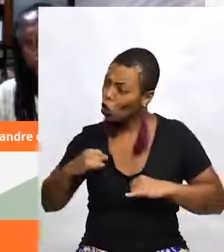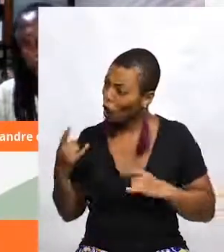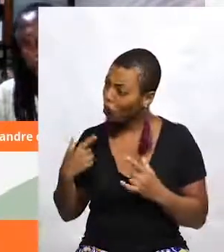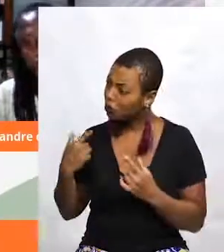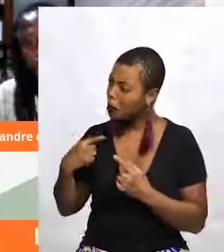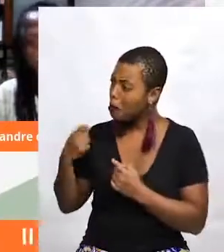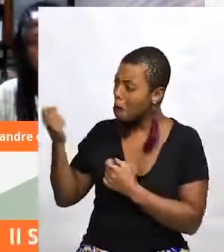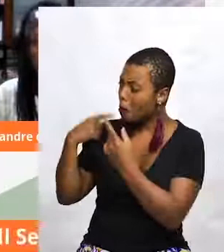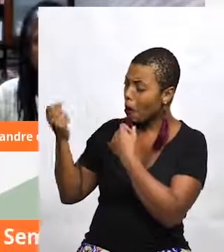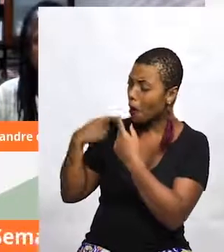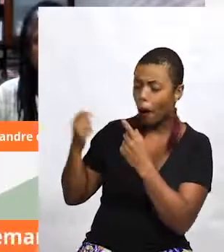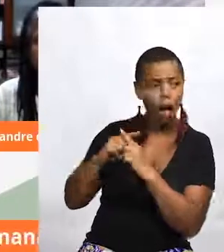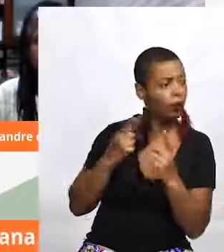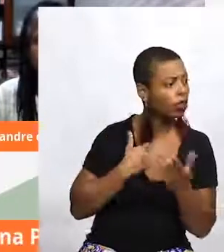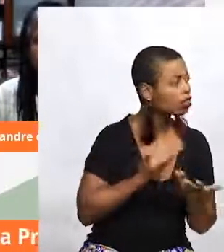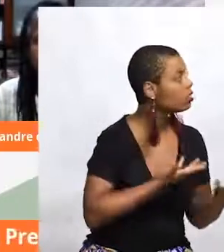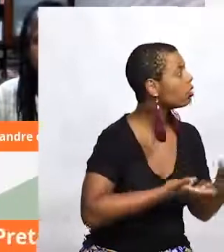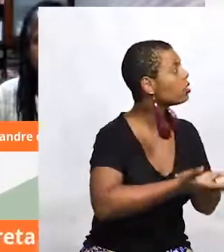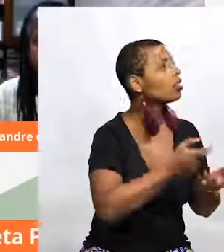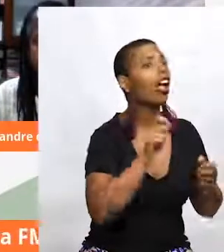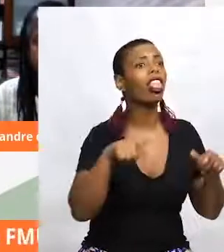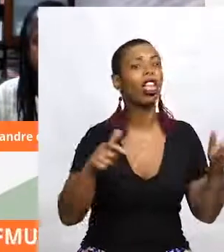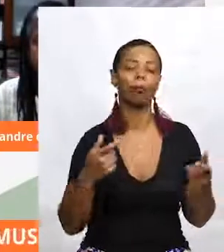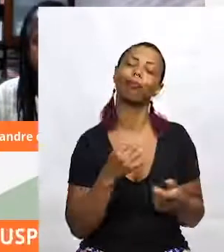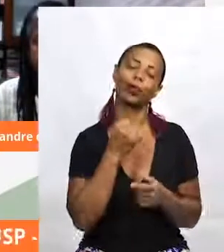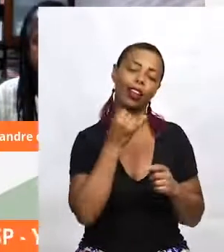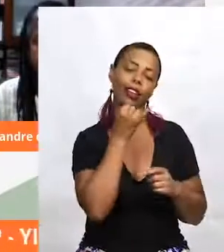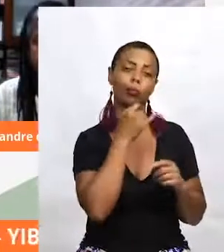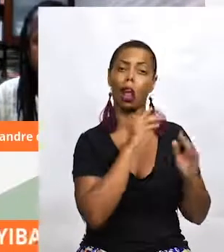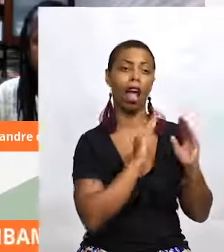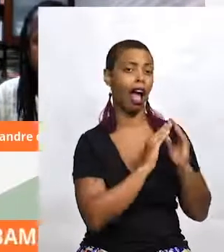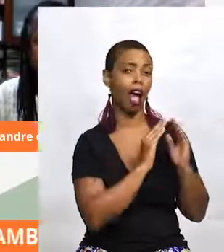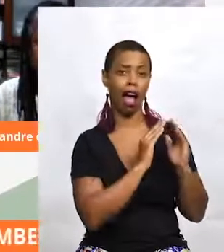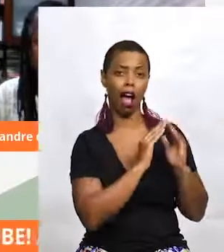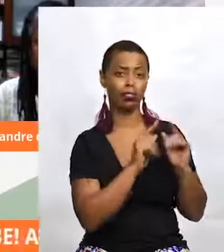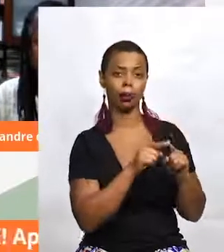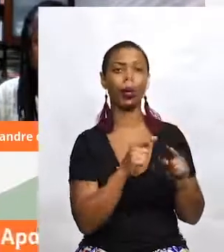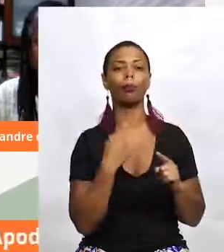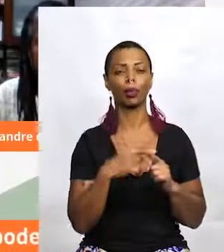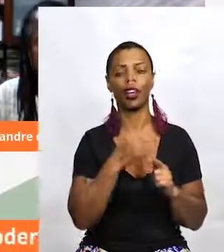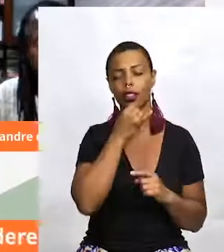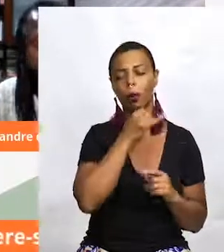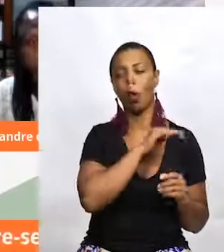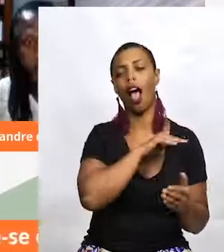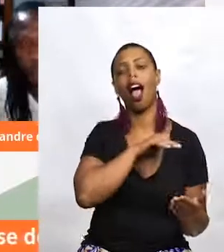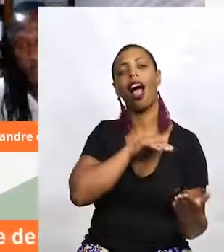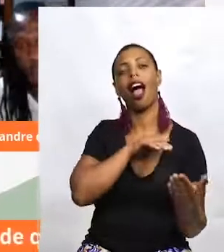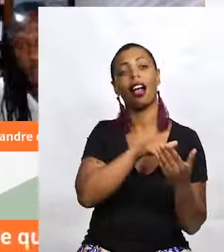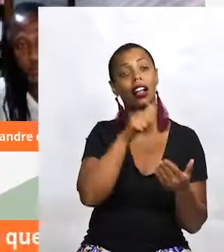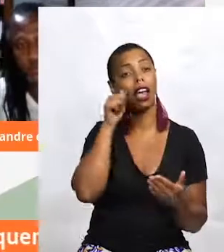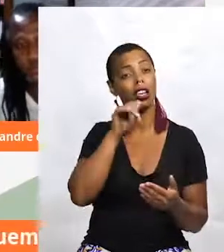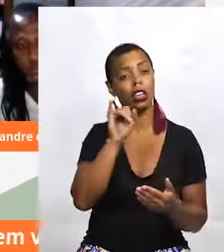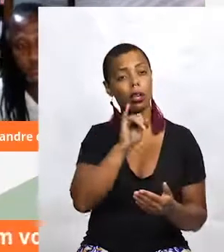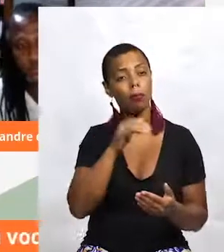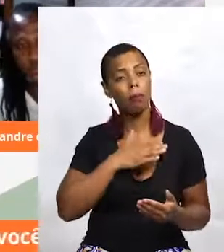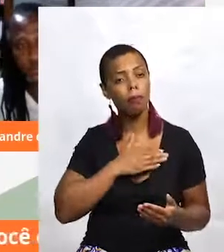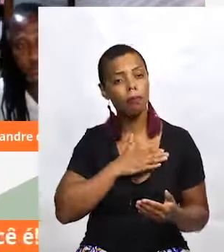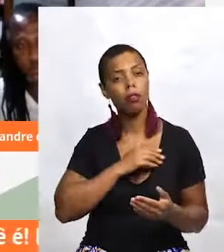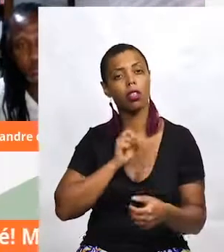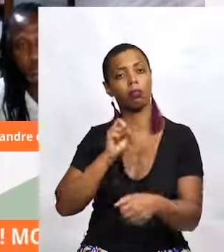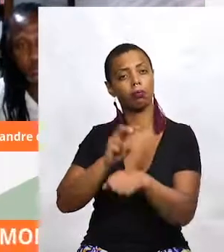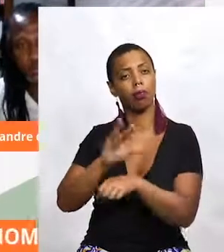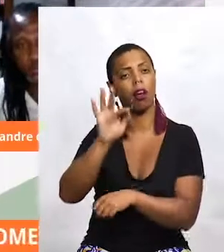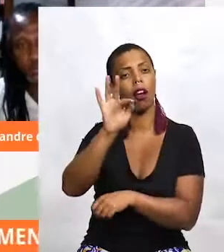questões. Nem em casa, porque quando a minha irmã, até a minha irmã entrar para a universidade e enveredar por